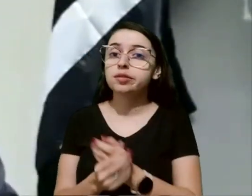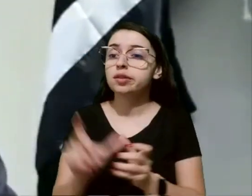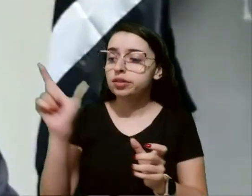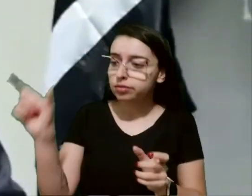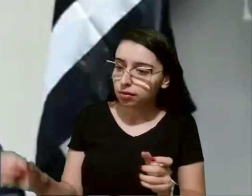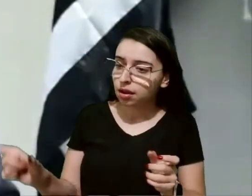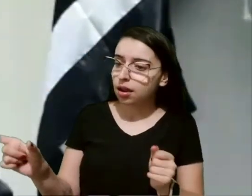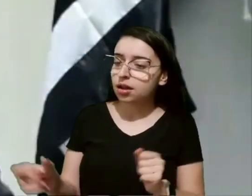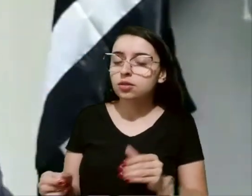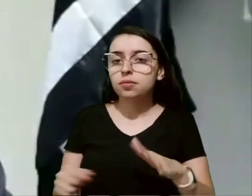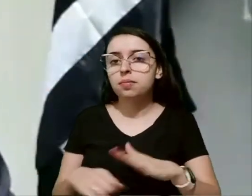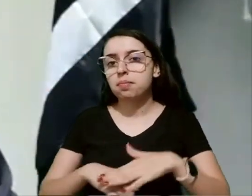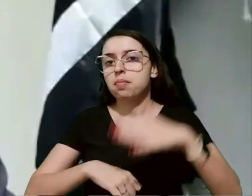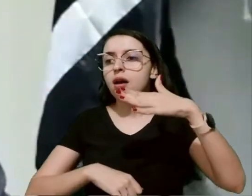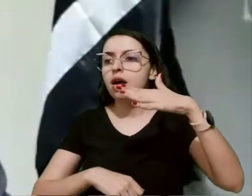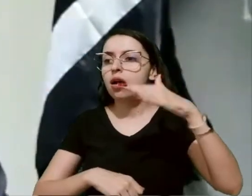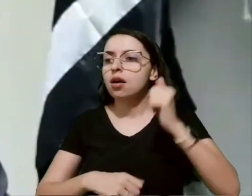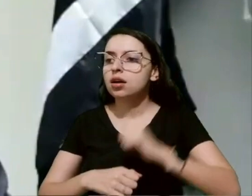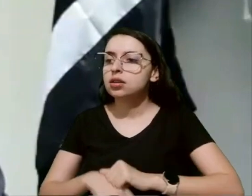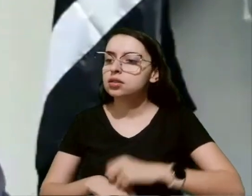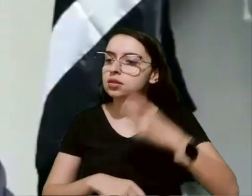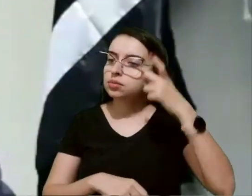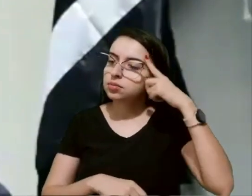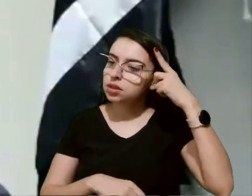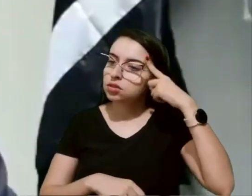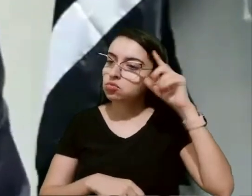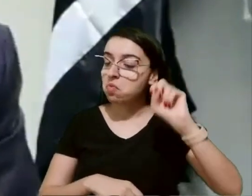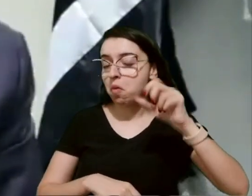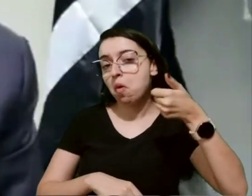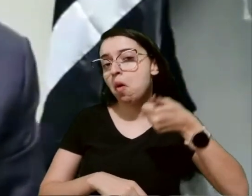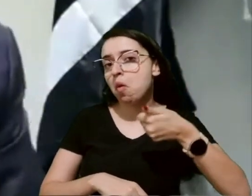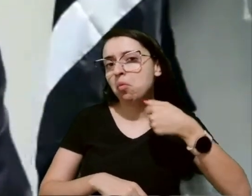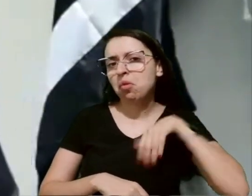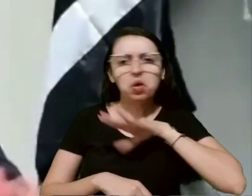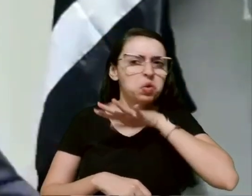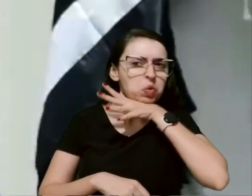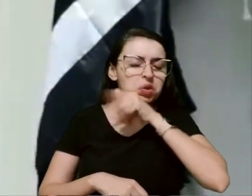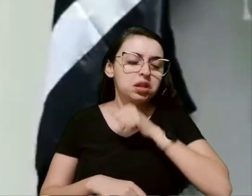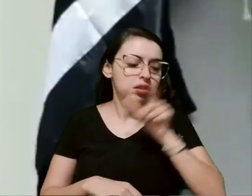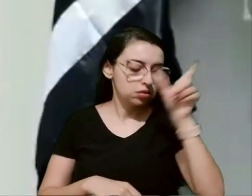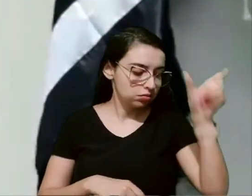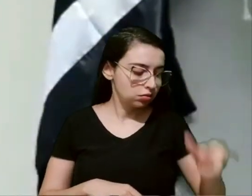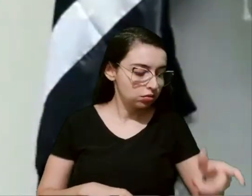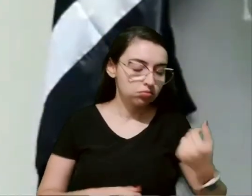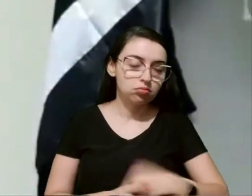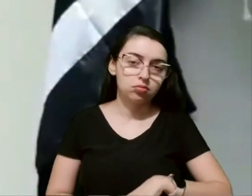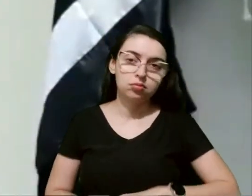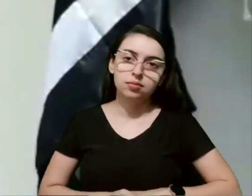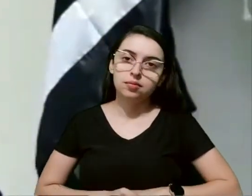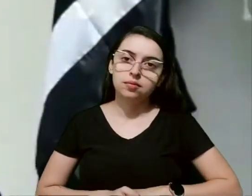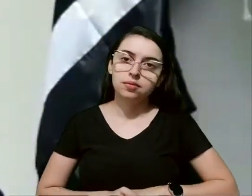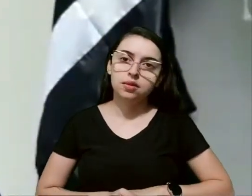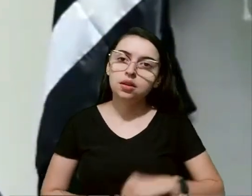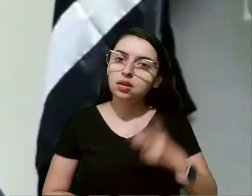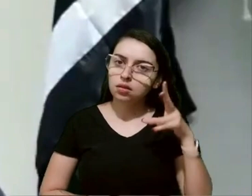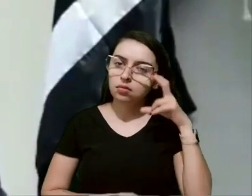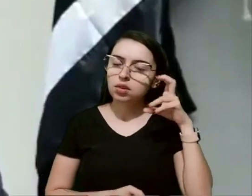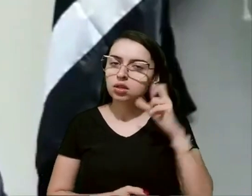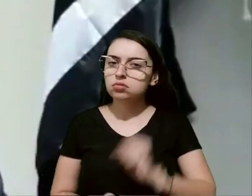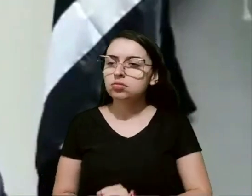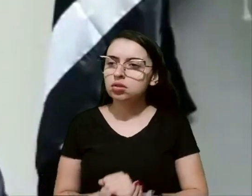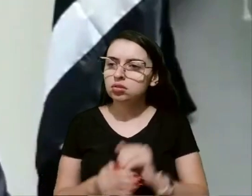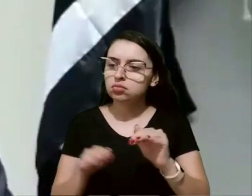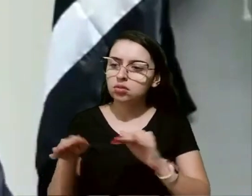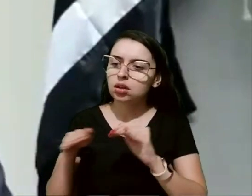seria sistematicamente mais irracional ou pior na avaliação do risco jurídico do que o outro lado? E aí eu percebi que a taxa